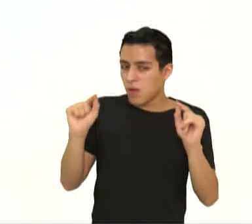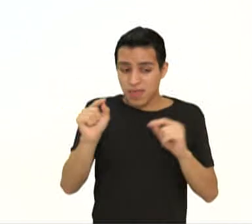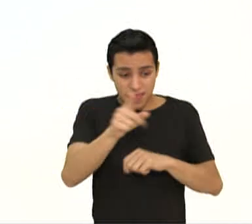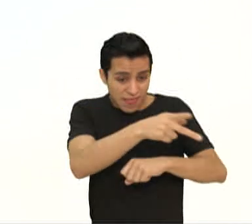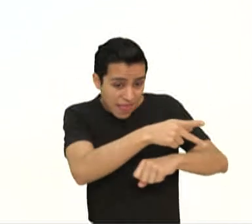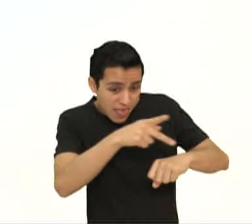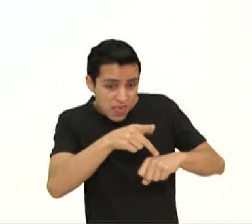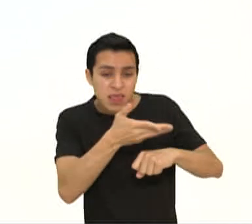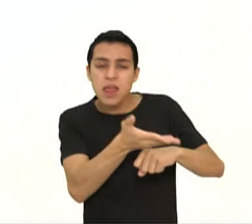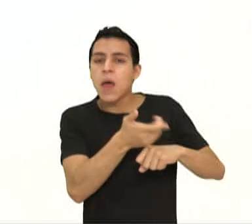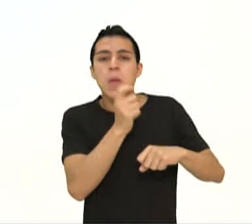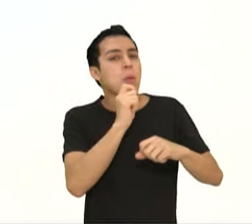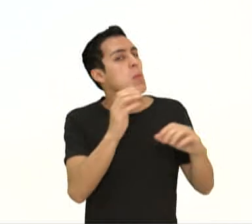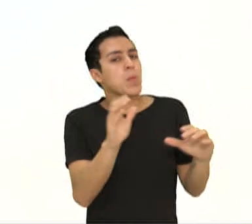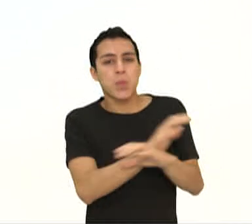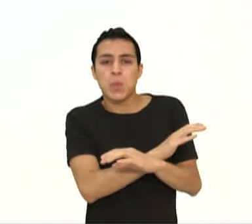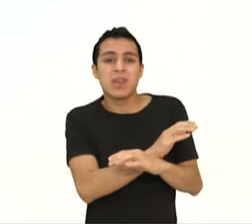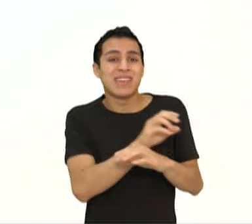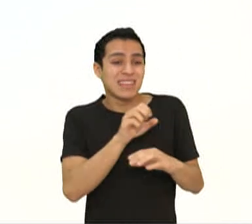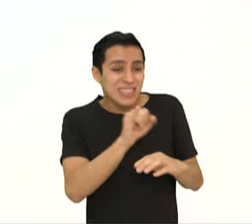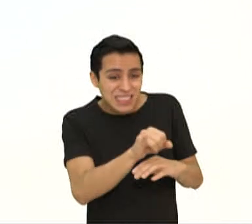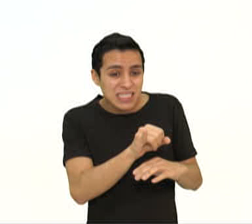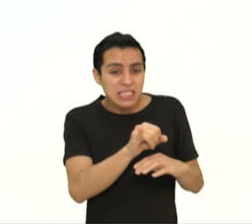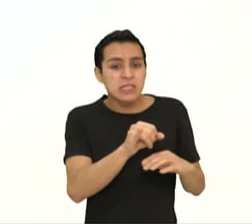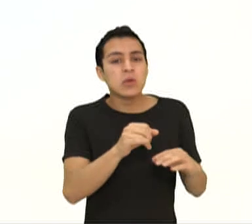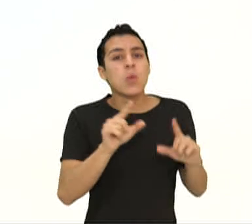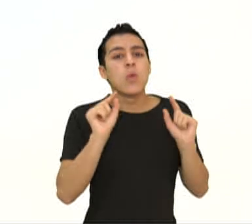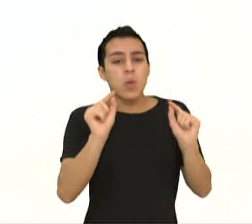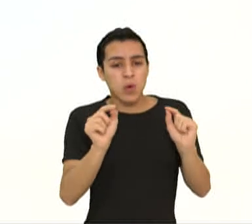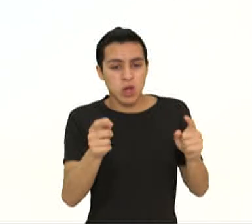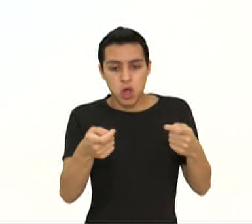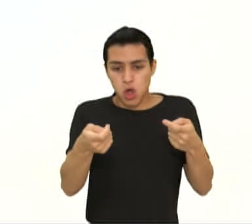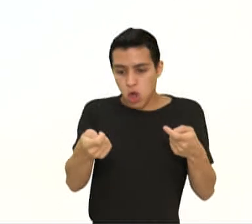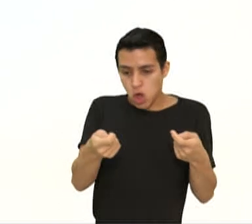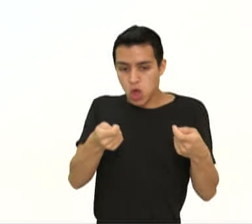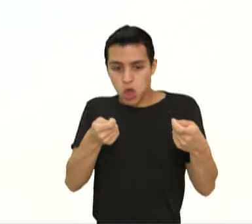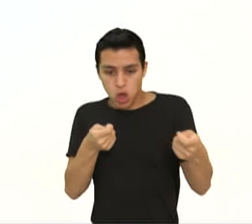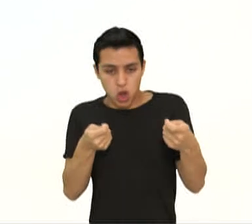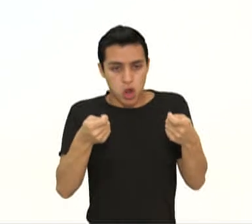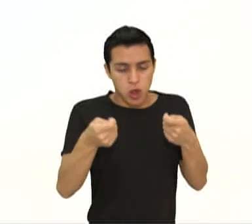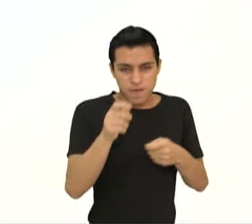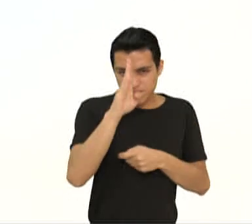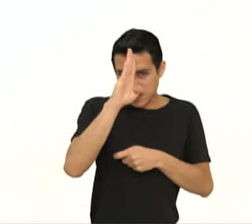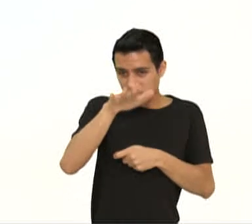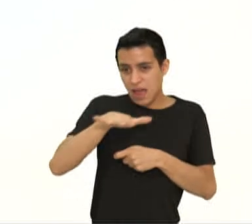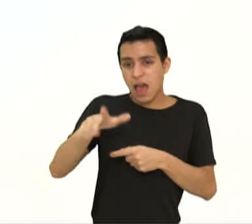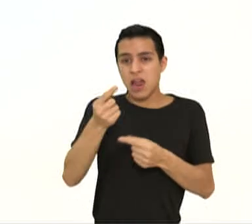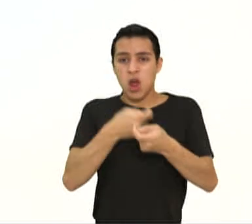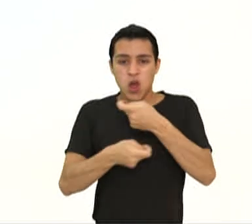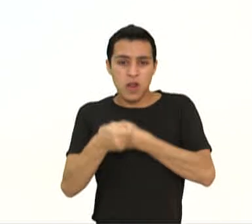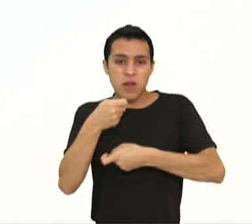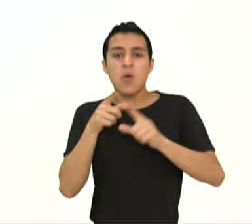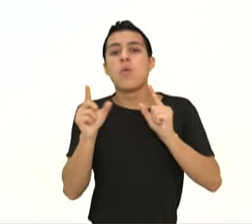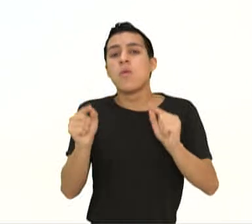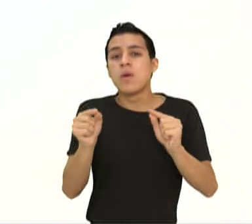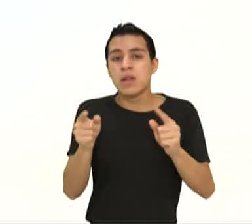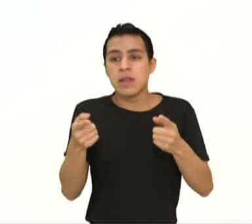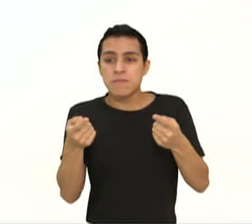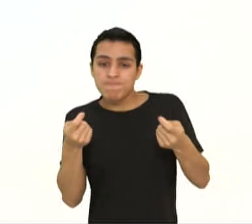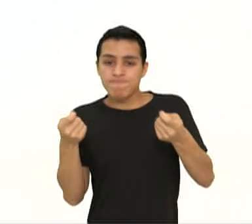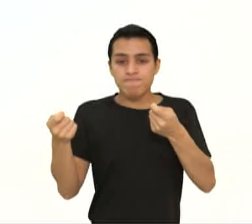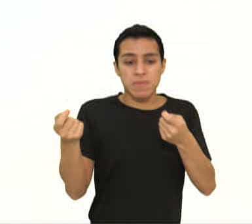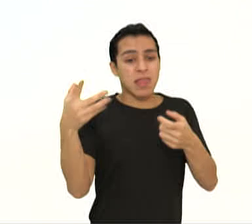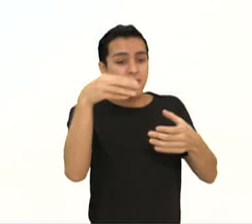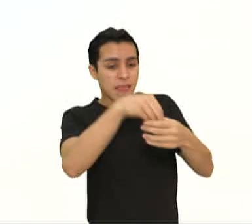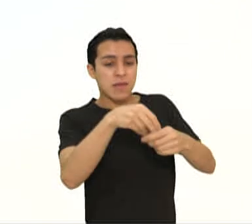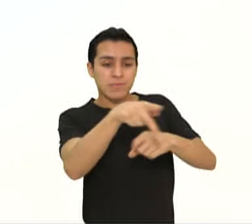nação não se completa enquanto as alavancas do comando, principalmente do econômico, não passarem para dentro